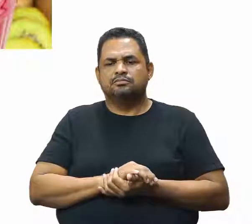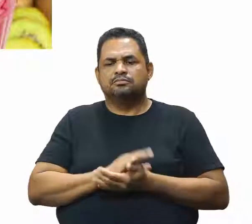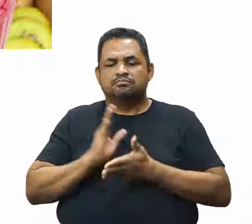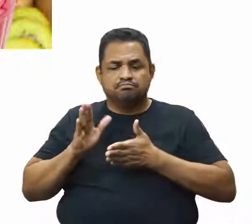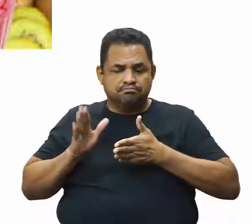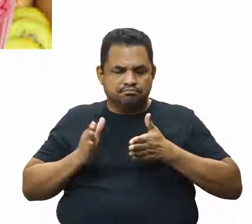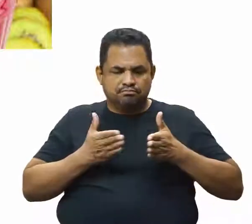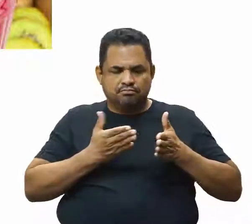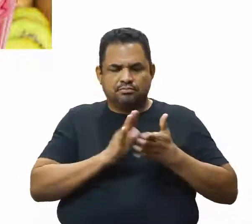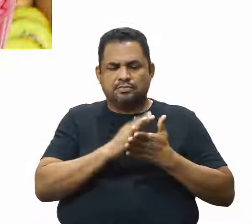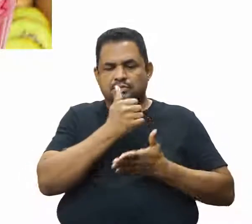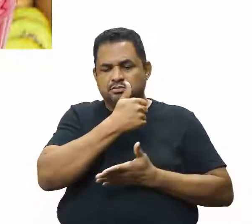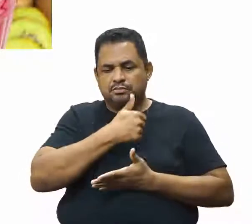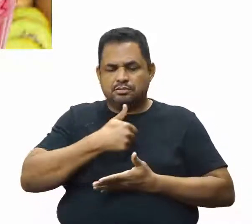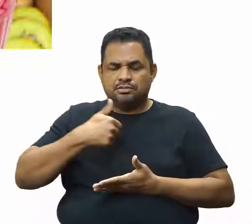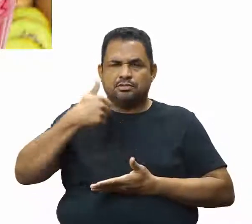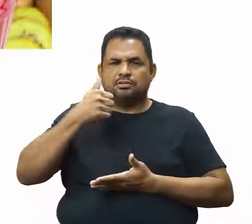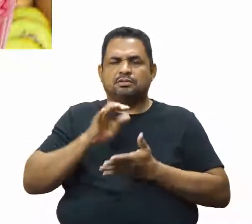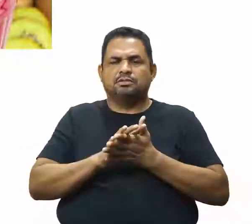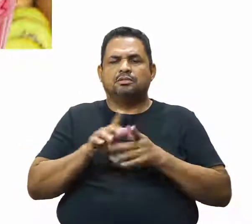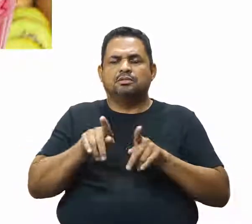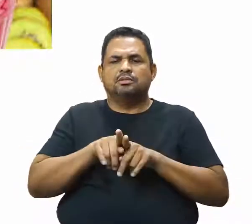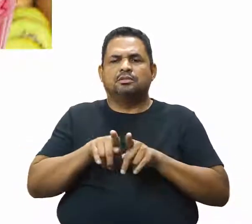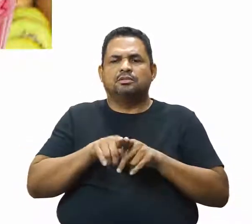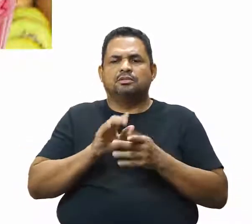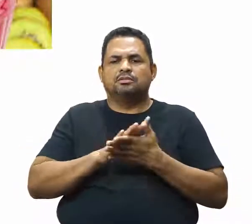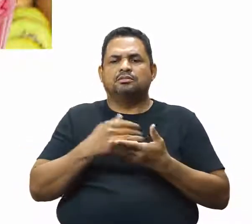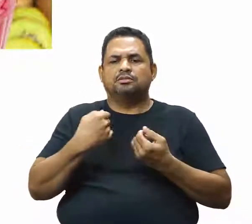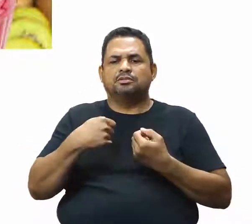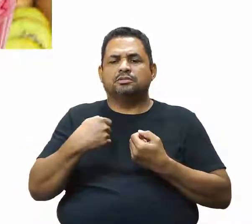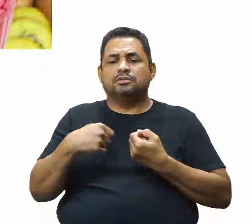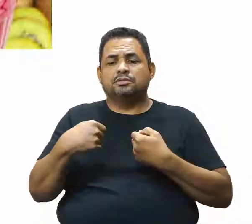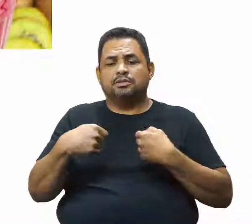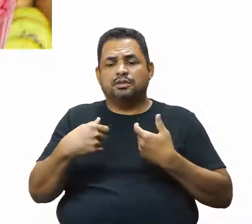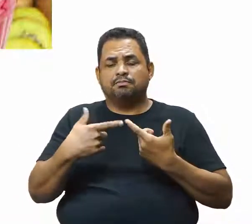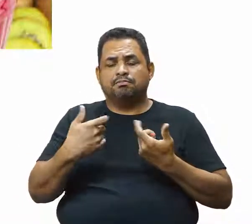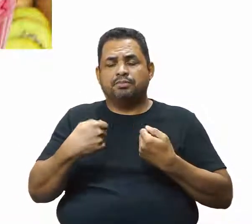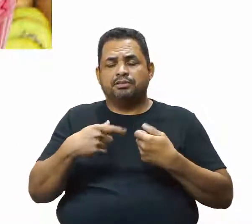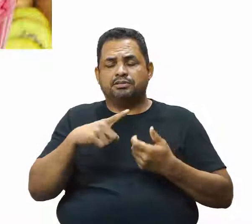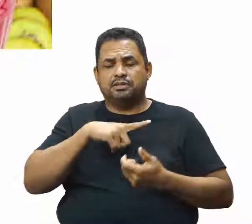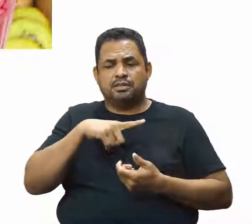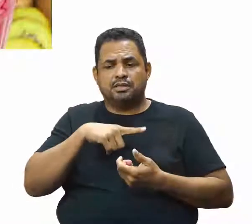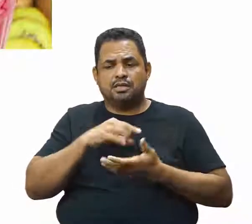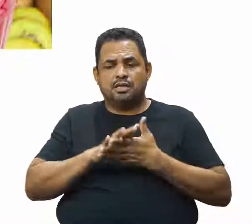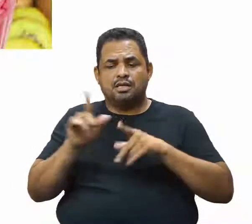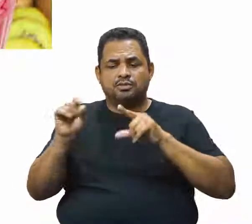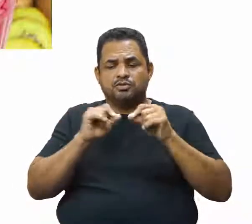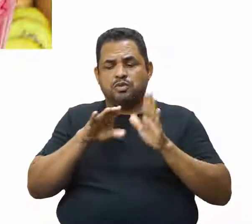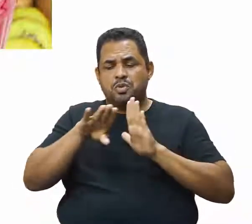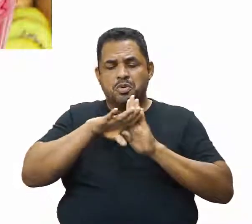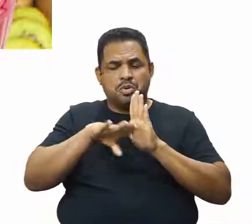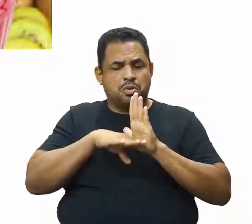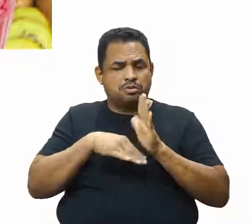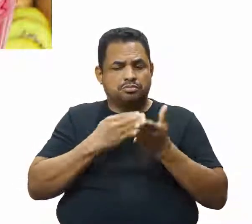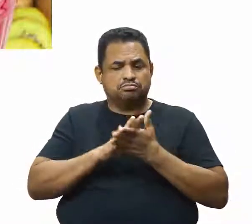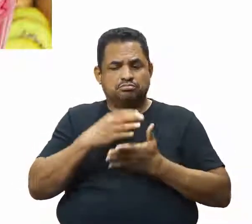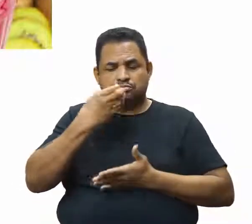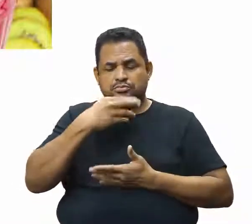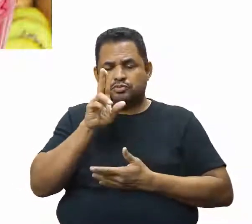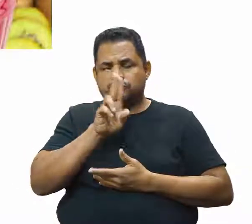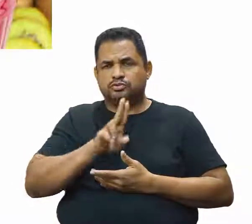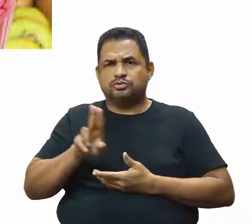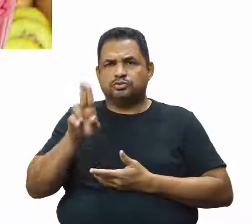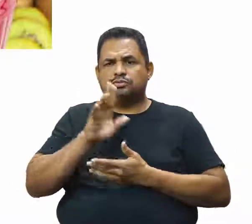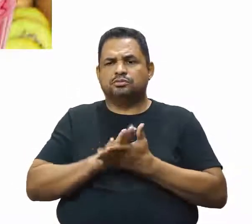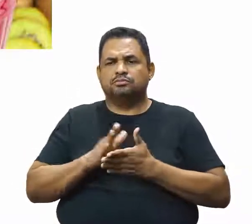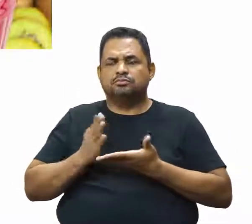processo de beneficiamento, também entra as classificações das frutas utilizadas nesse processo. Isso